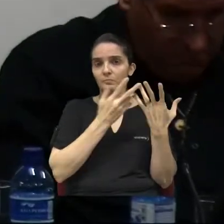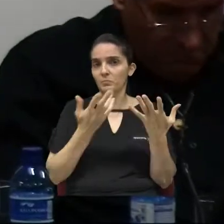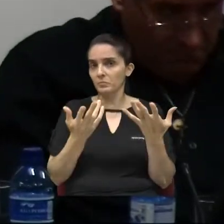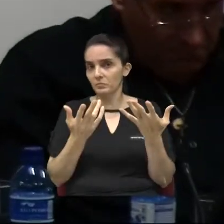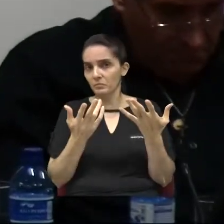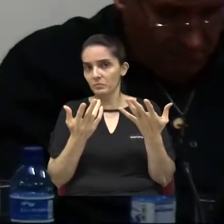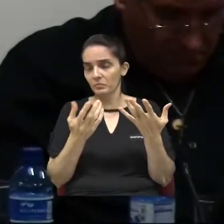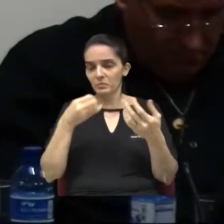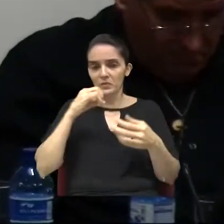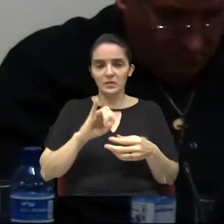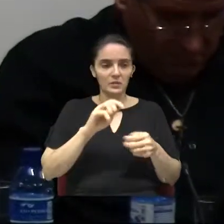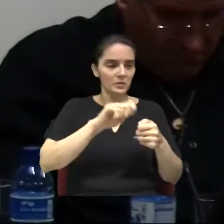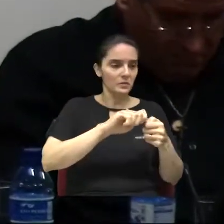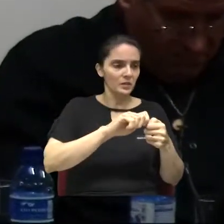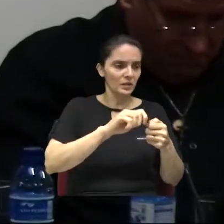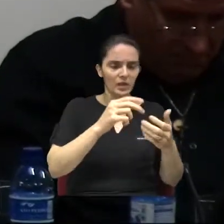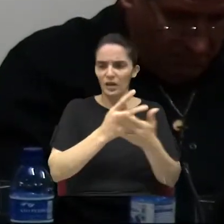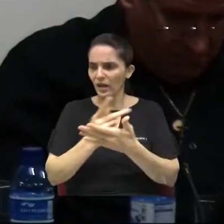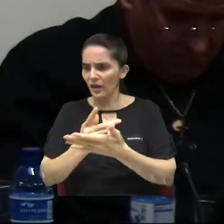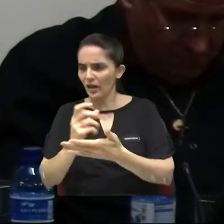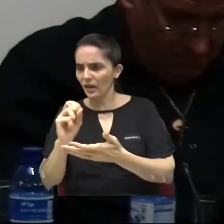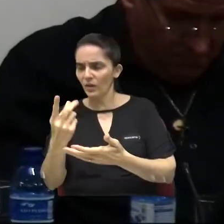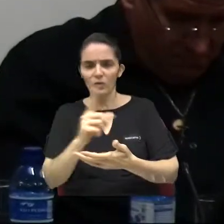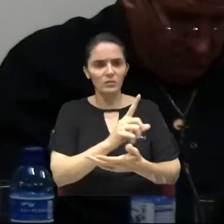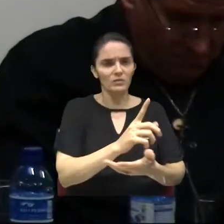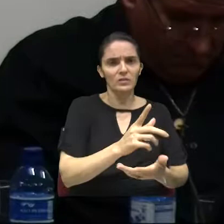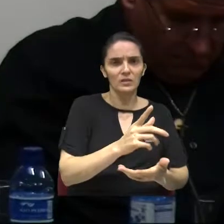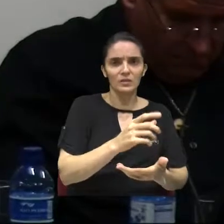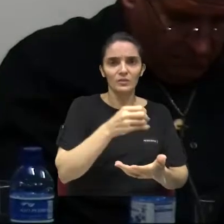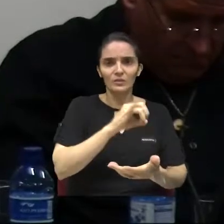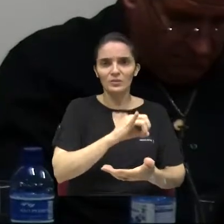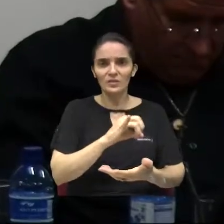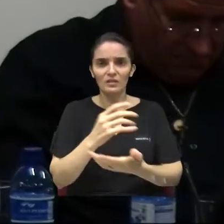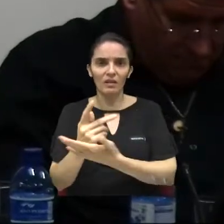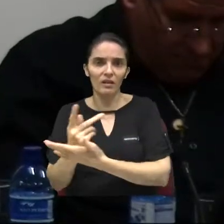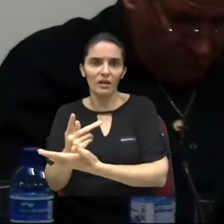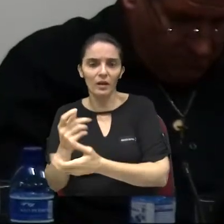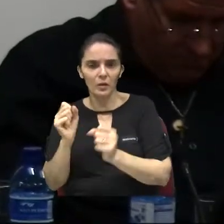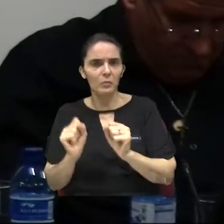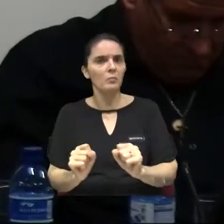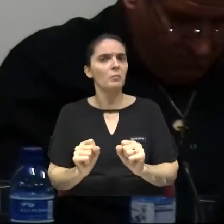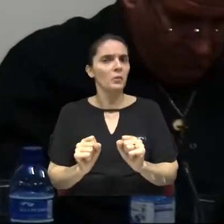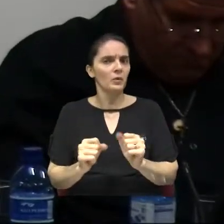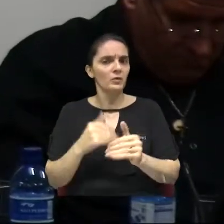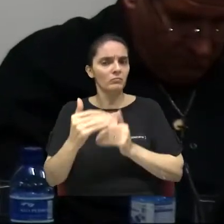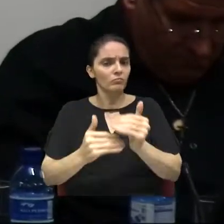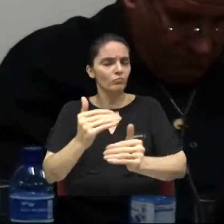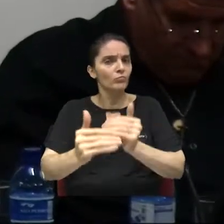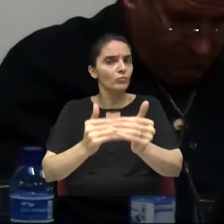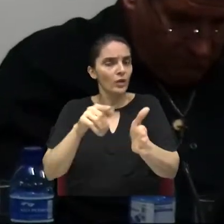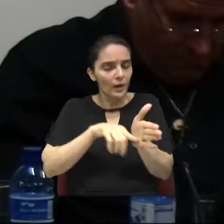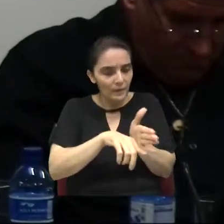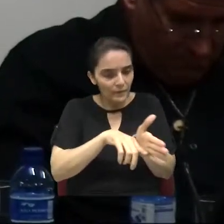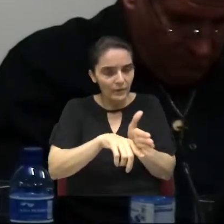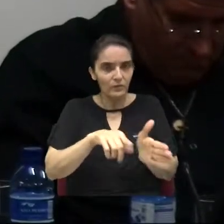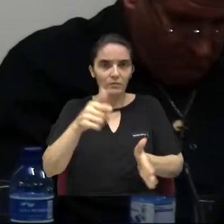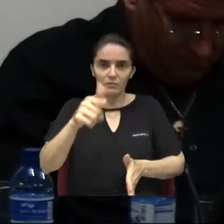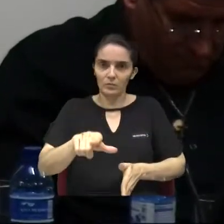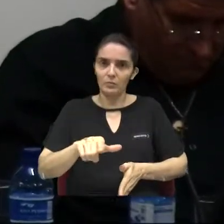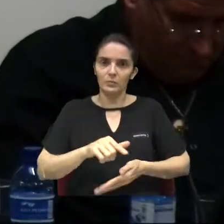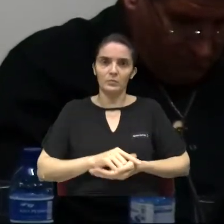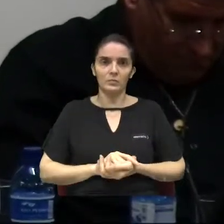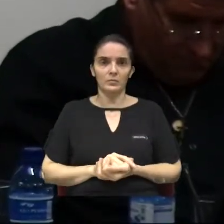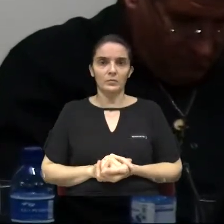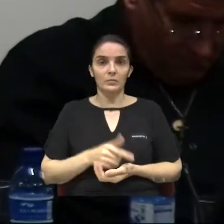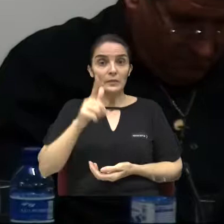ou não. E caso infringiu, podemos passar para uma nova etapa de investigação. É isso